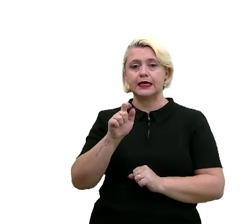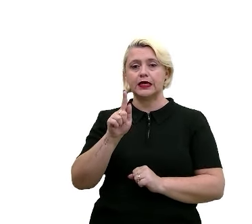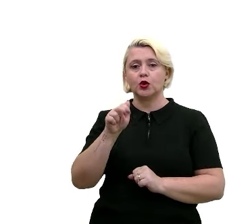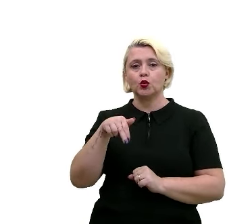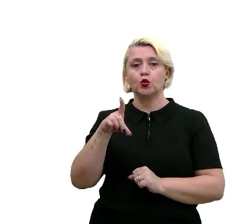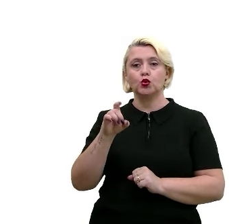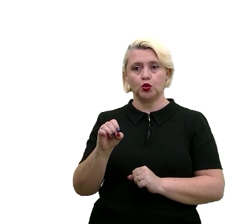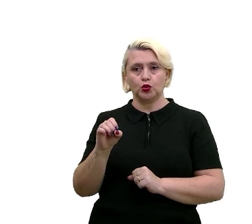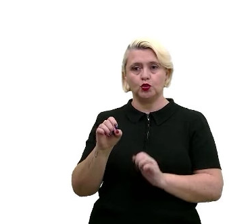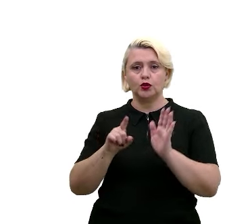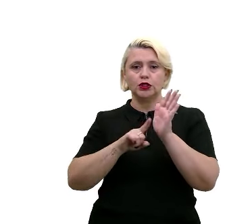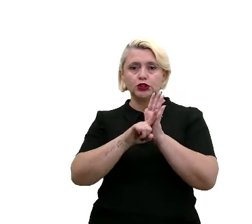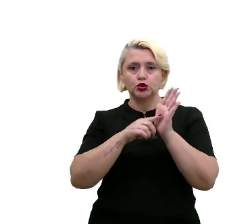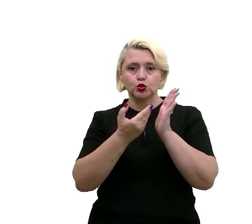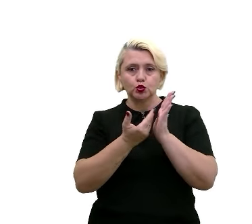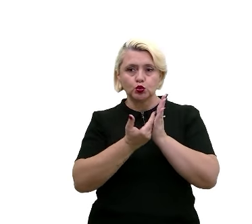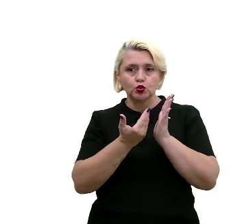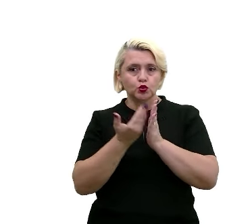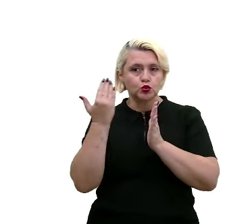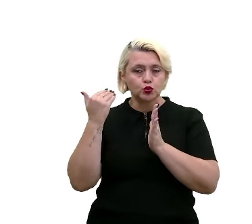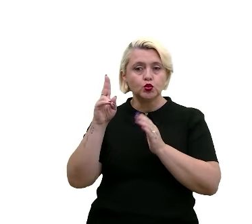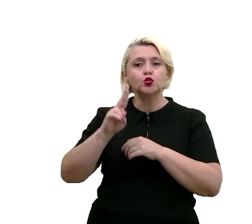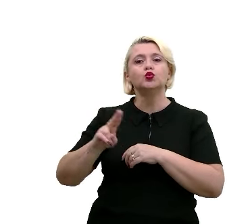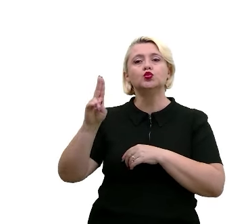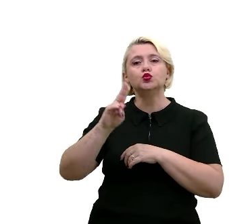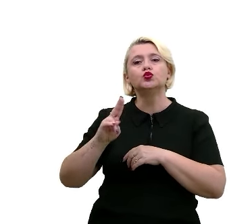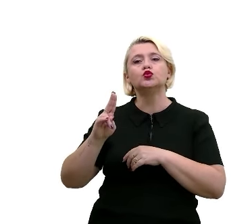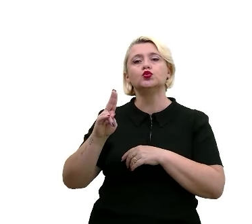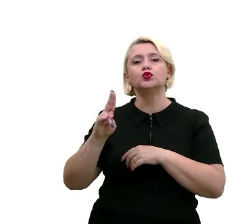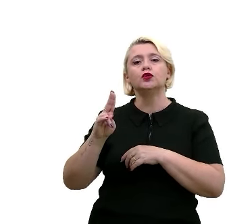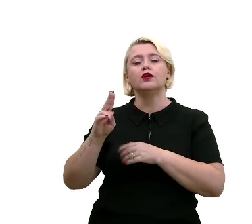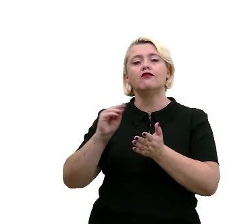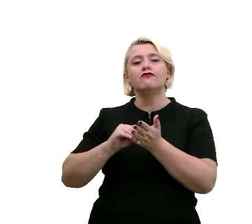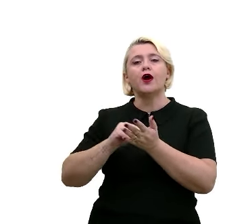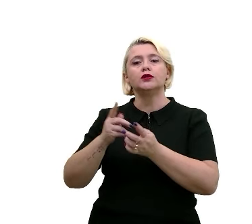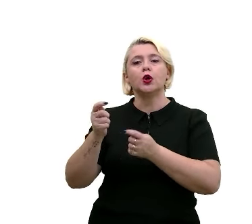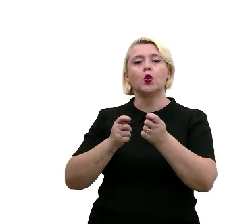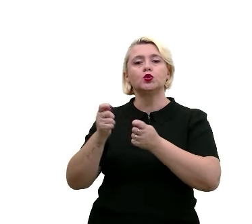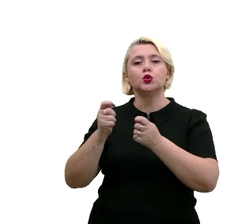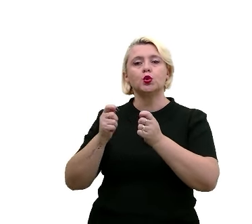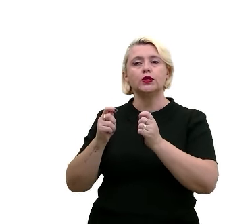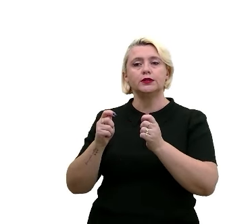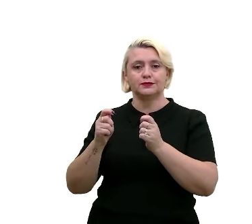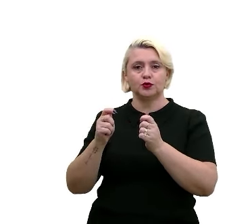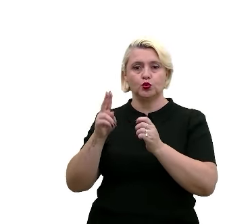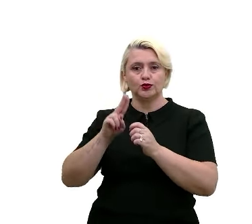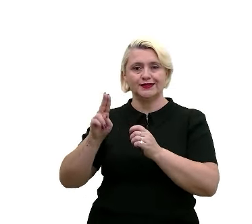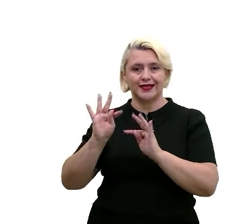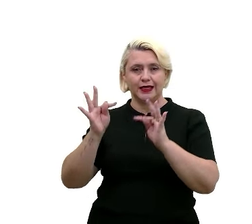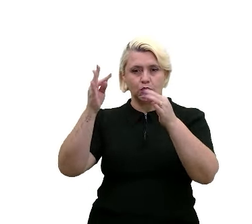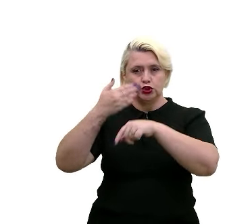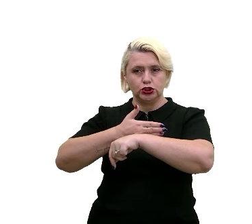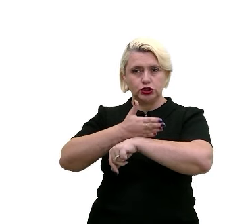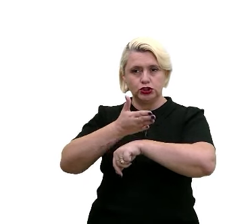uso descontrolado da tecnologia tem sido correlacionado ao aumento dos casos. Eu poderia ter